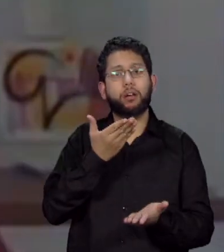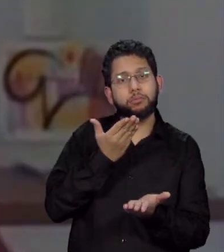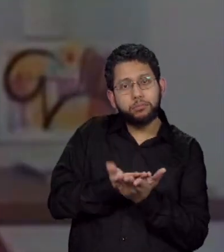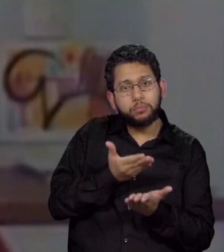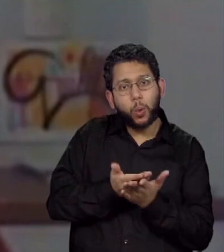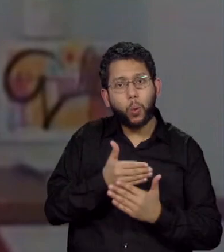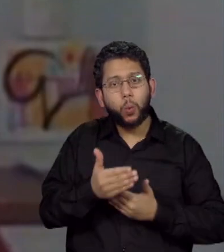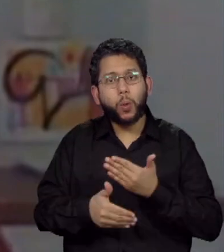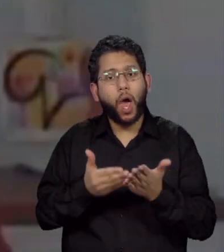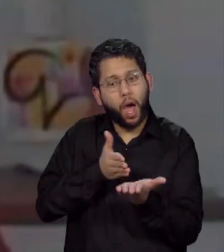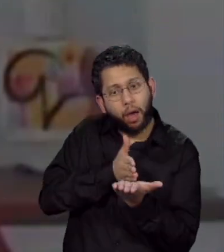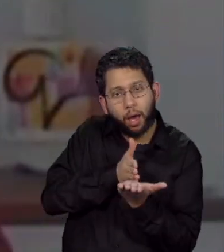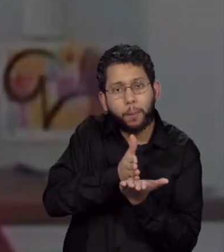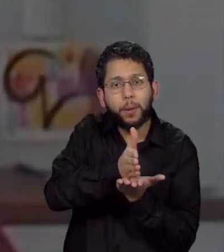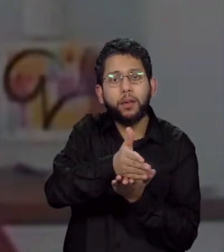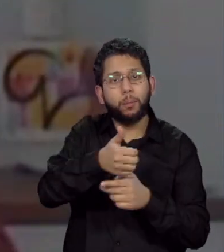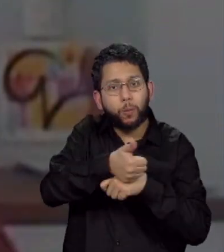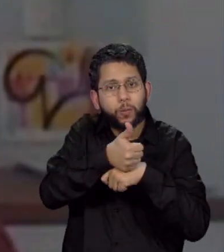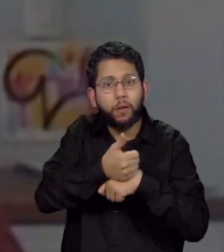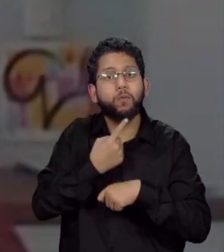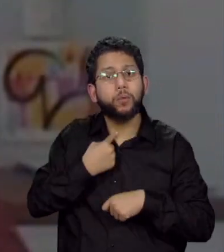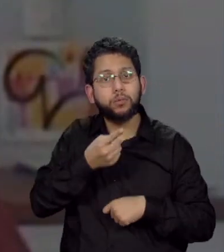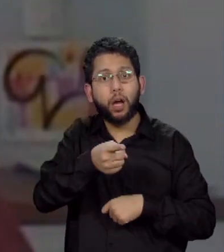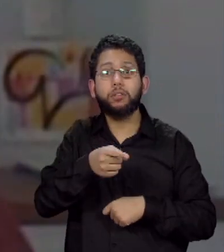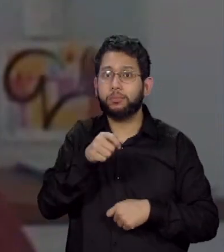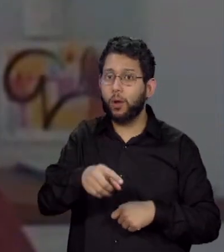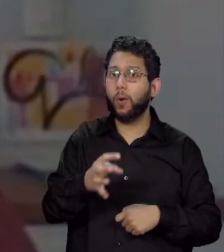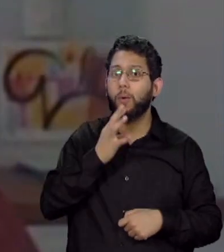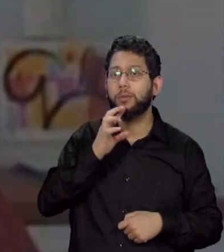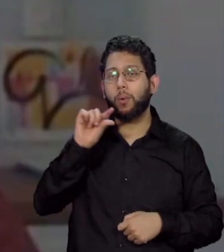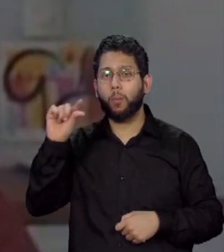por essa carreira, você,